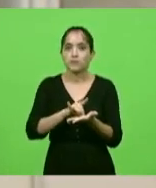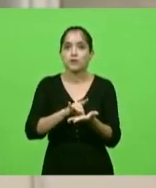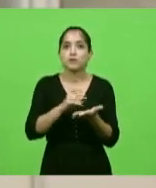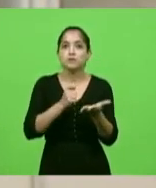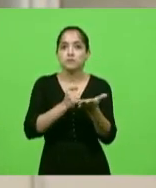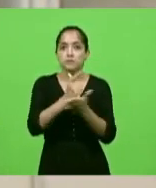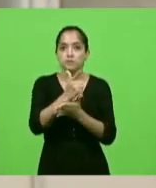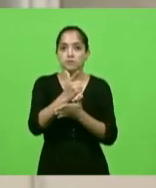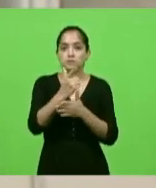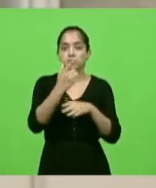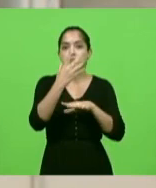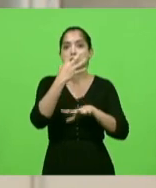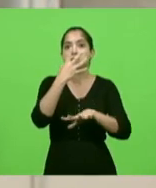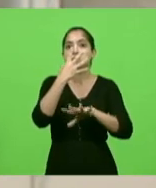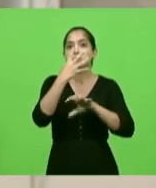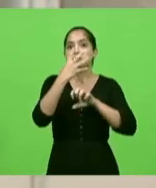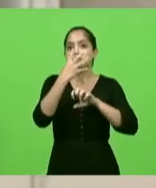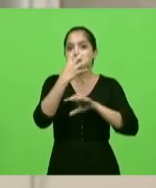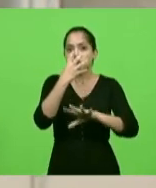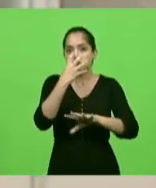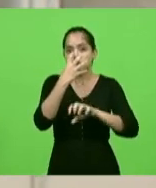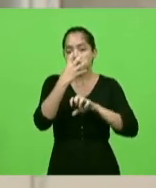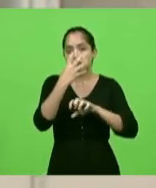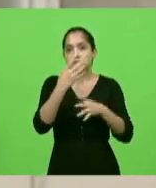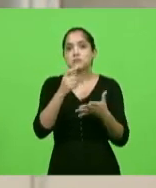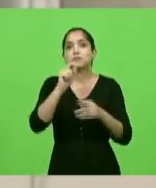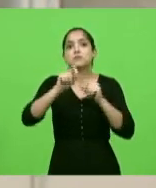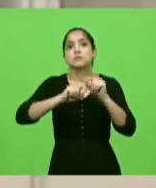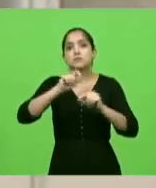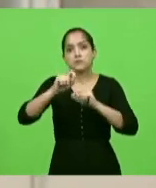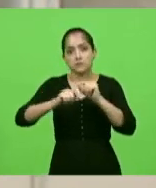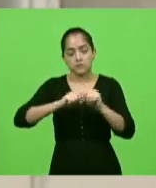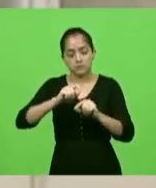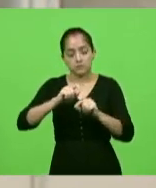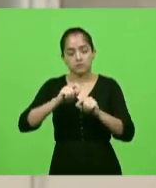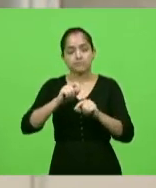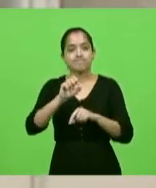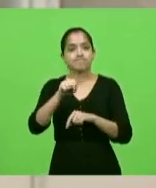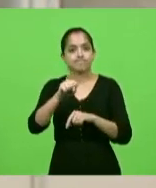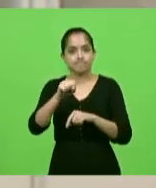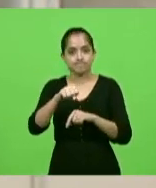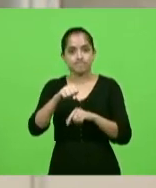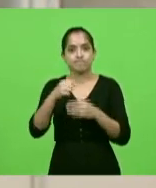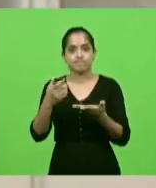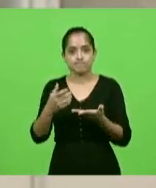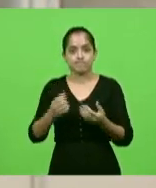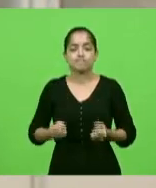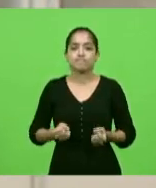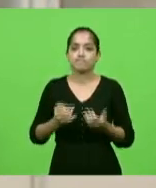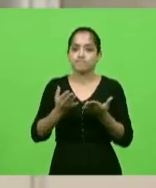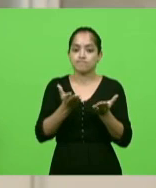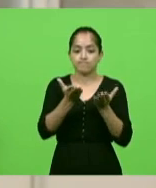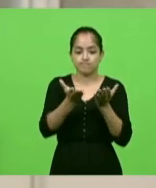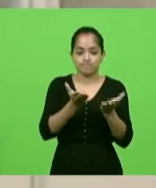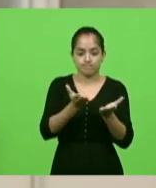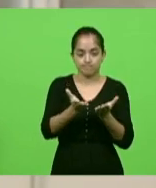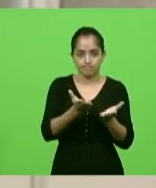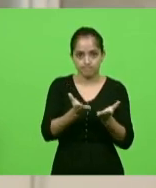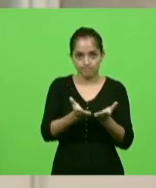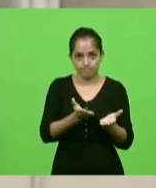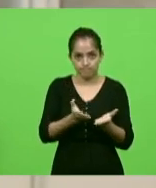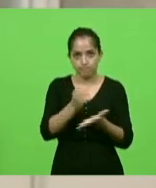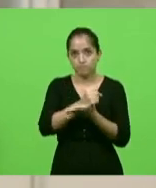aquisição dos respiradores Mecânicos era hipóteses sim de dispensa de licitação